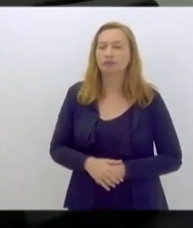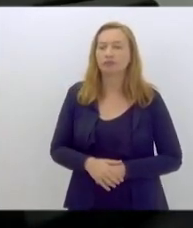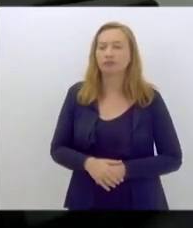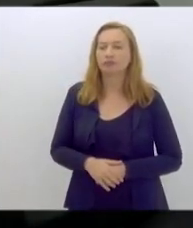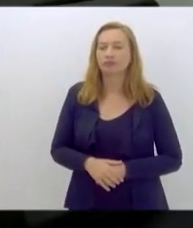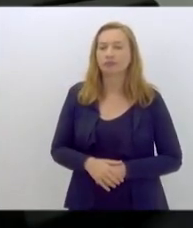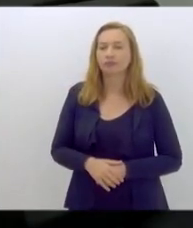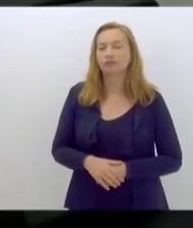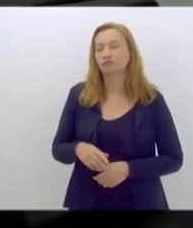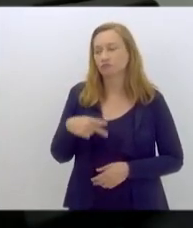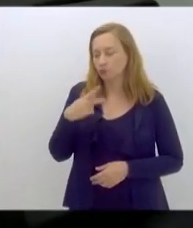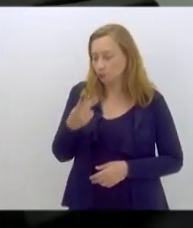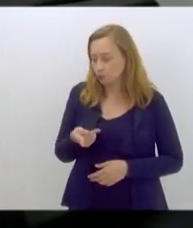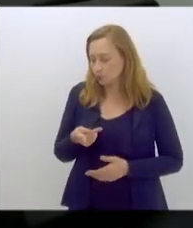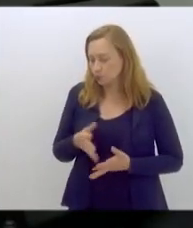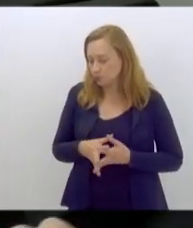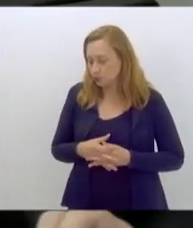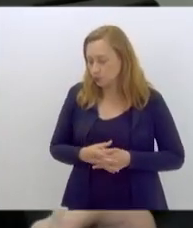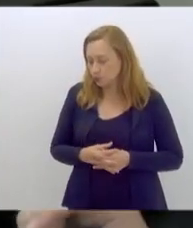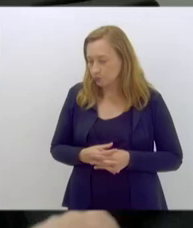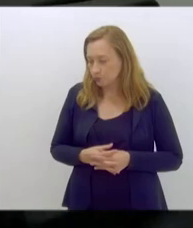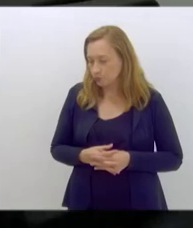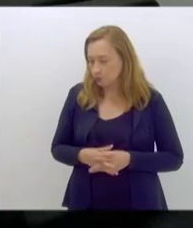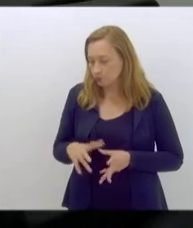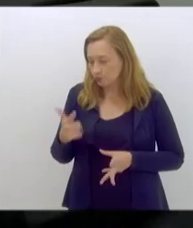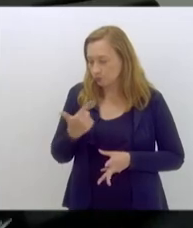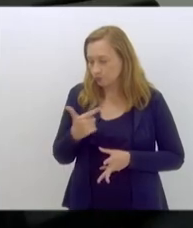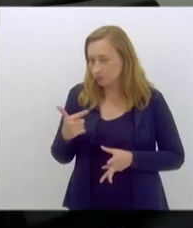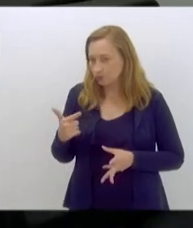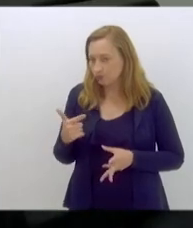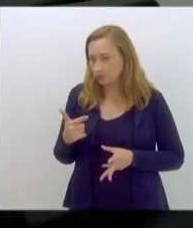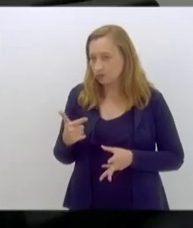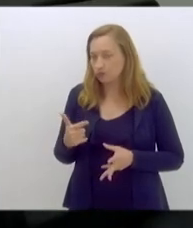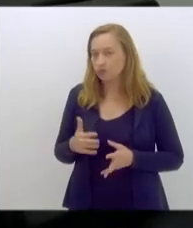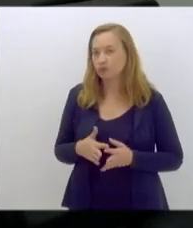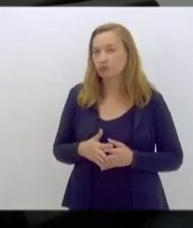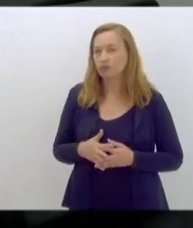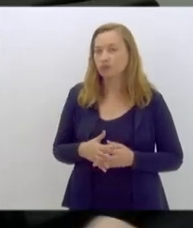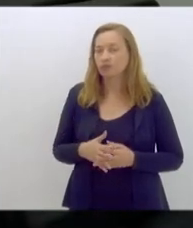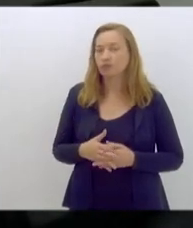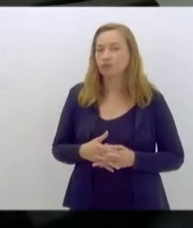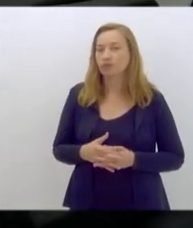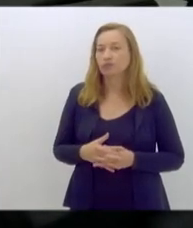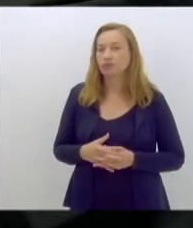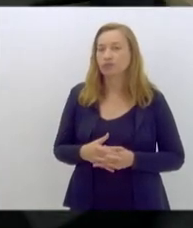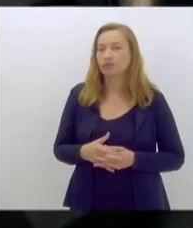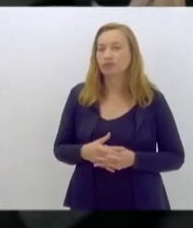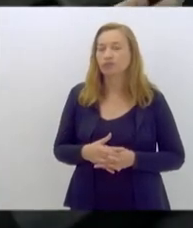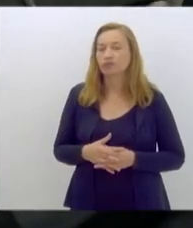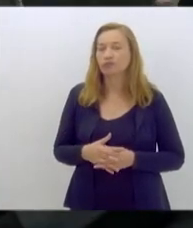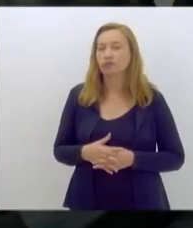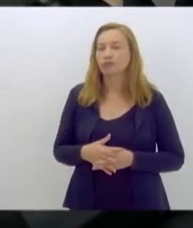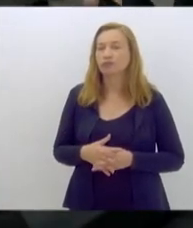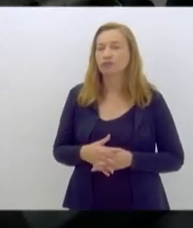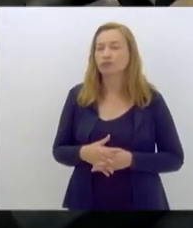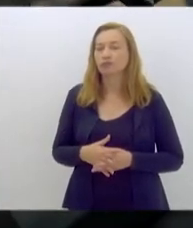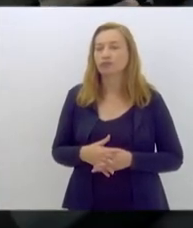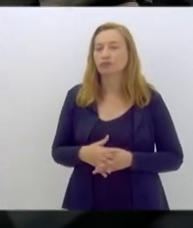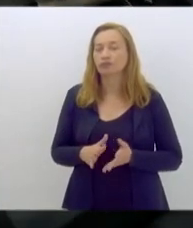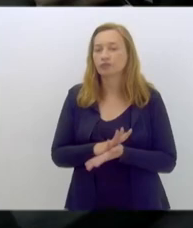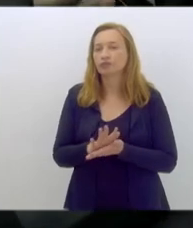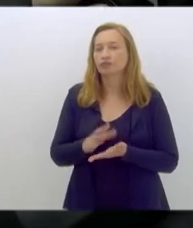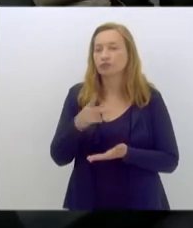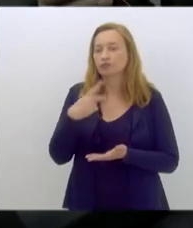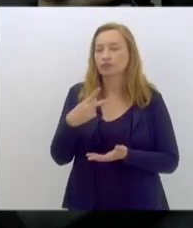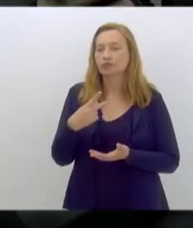o que eu aleguei é que não tem nenhuma previsão do que o que que o governo vai